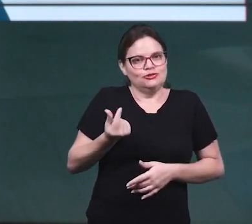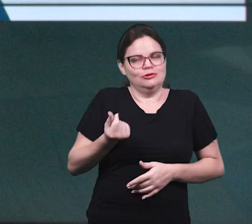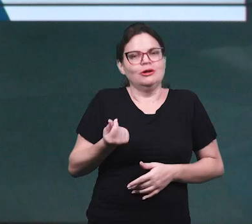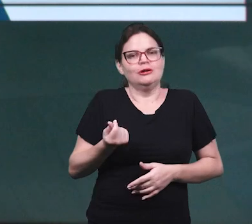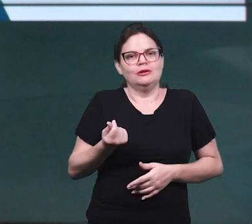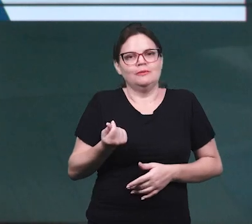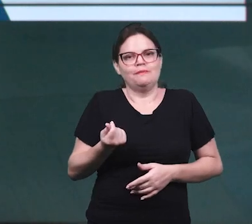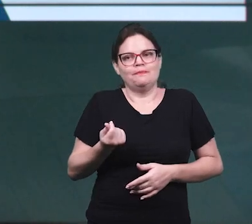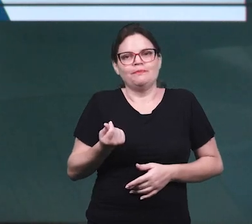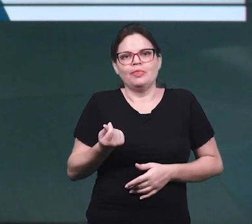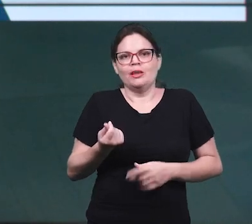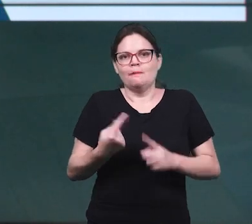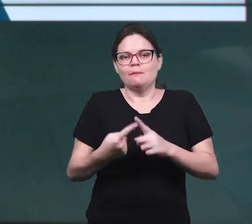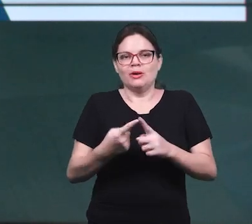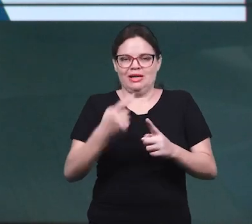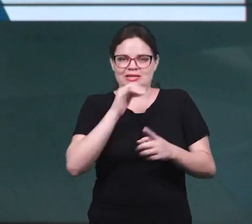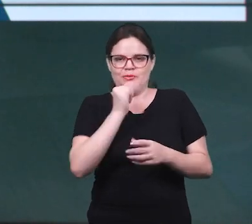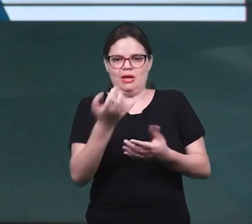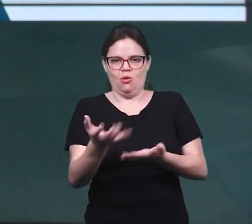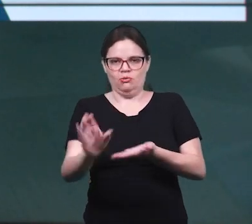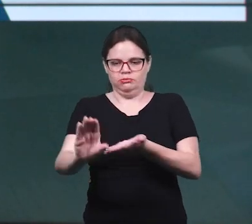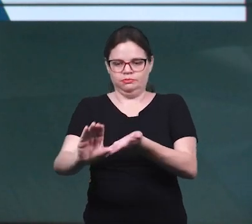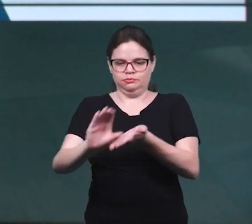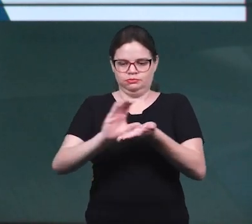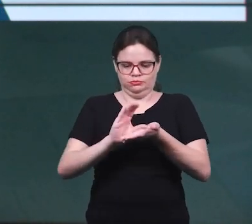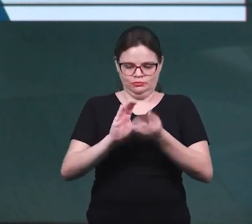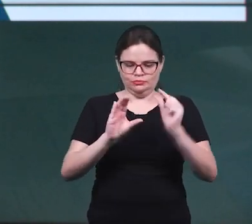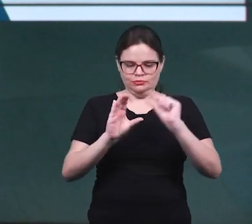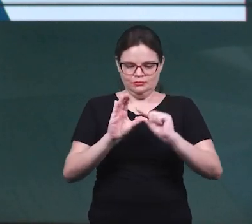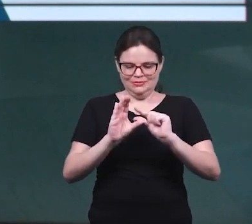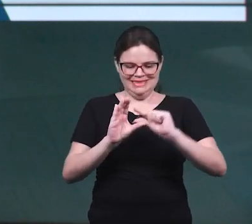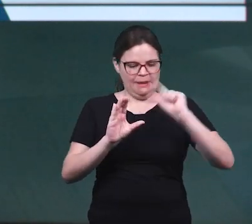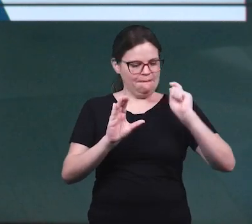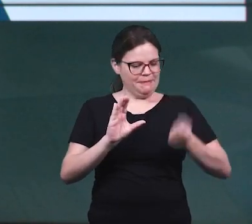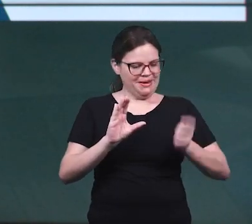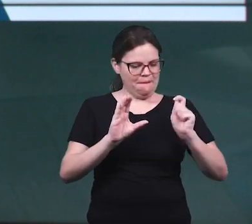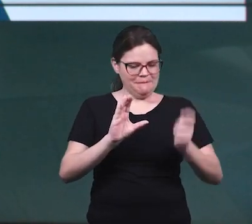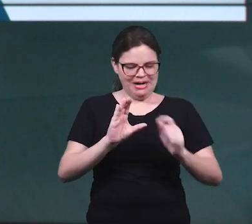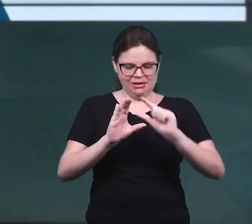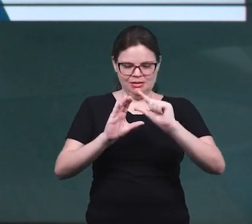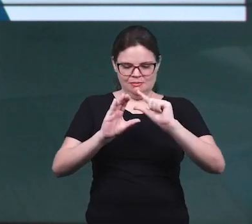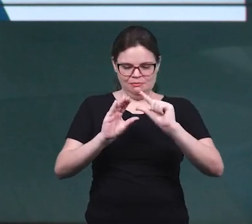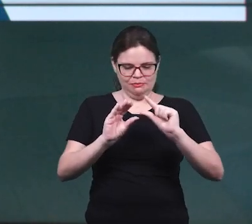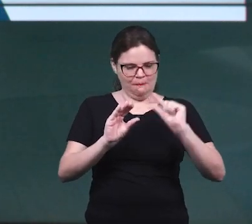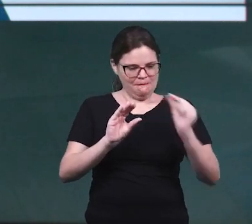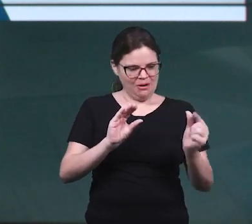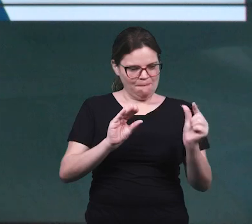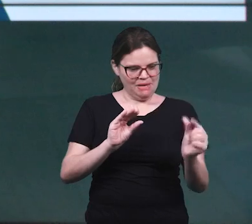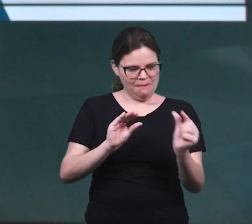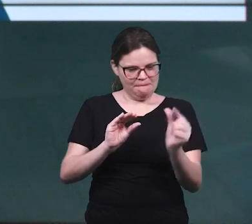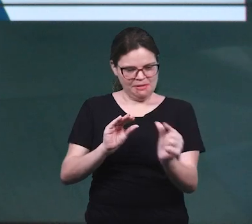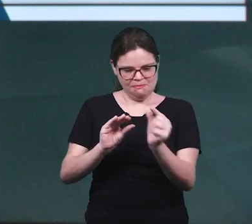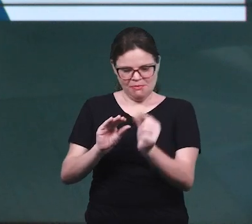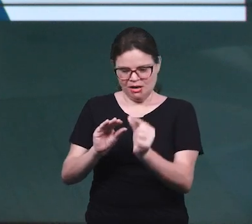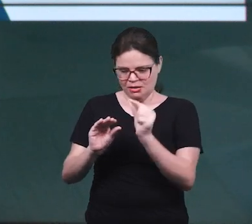você paga, aquilo que sobra é a riqueza. O acúmulo dessa riqueza